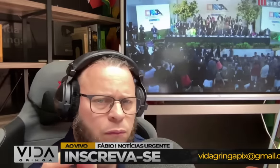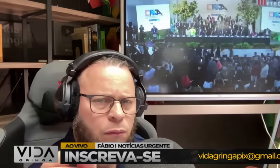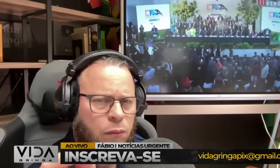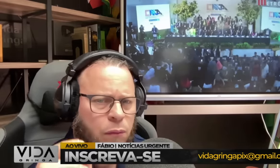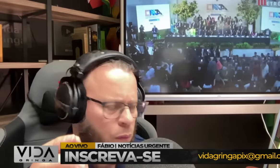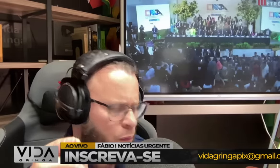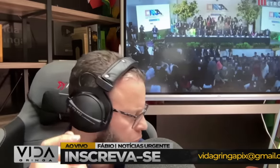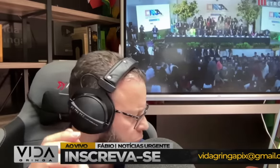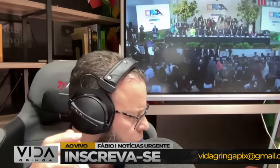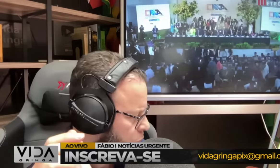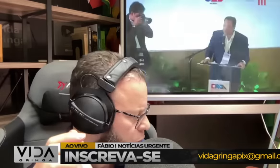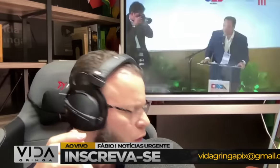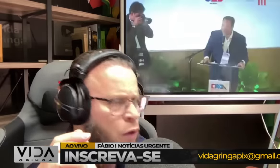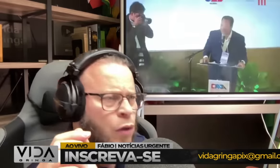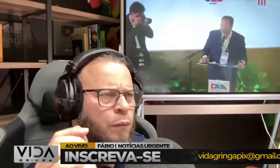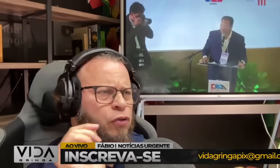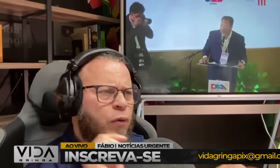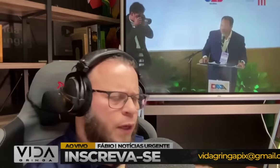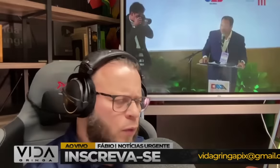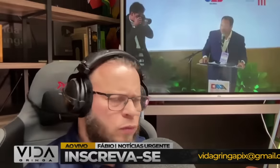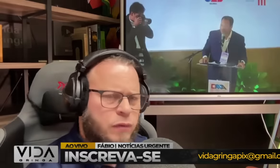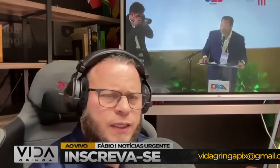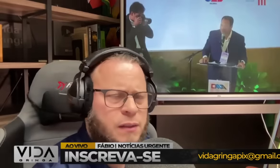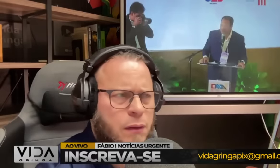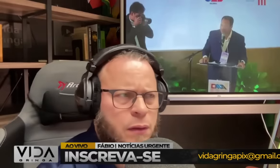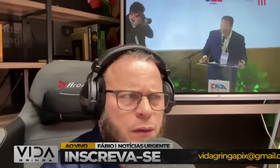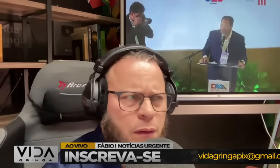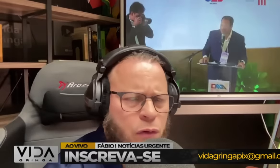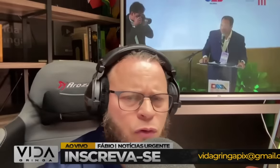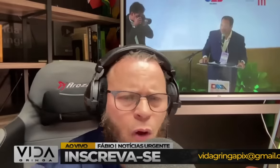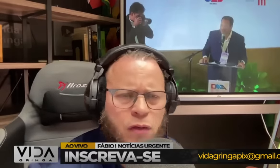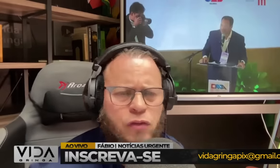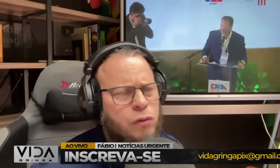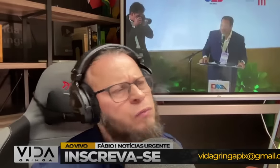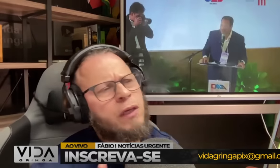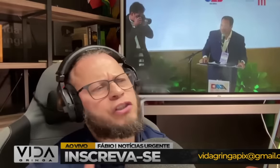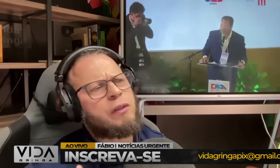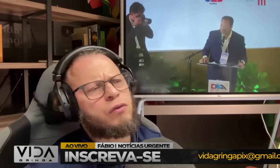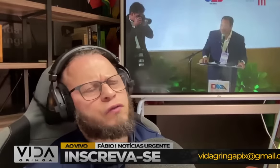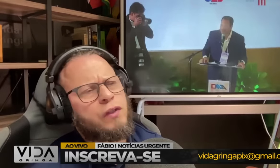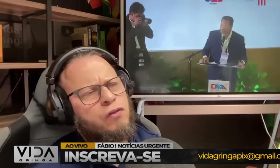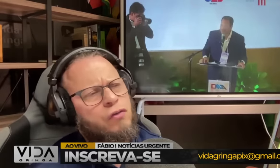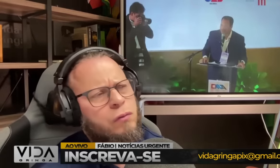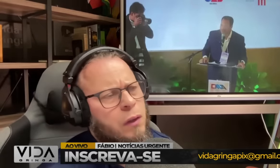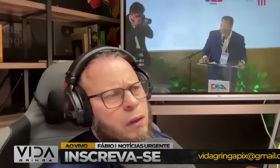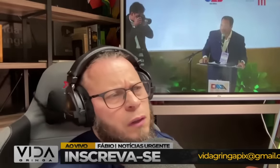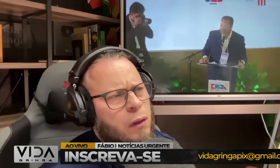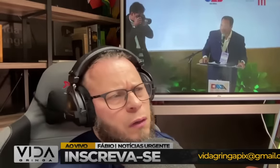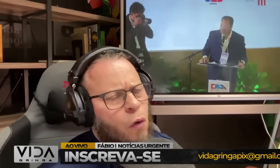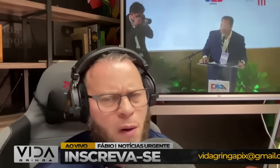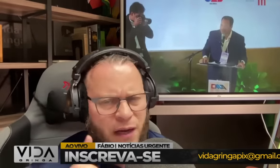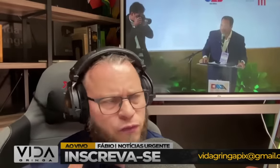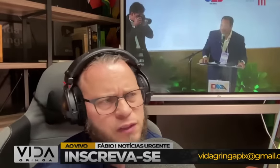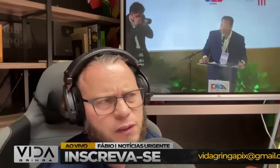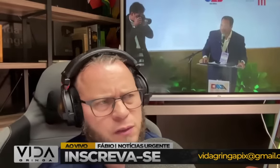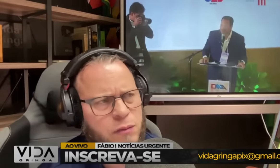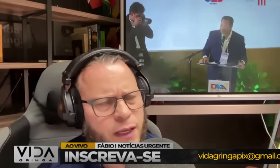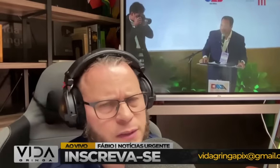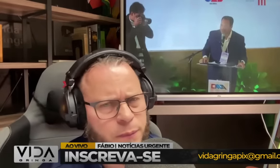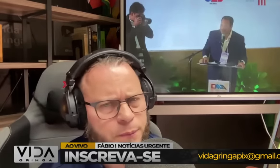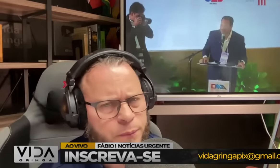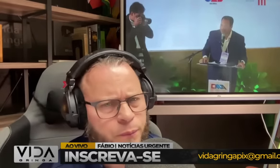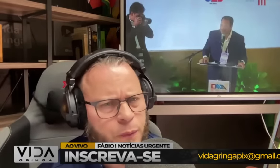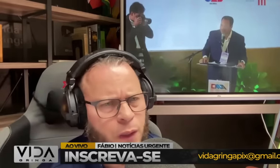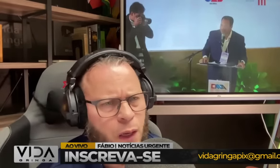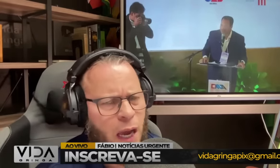Nós vamos chegar lá. Pessoal, o que acontece? Nós nunca tínhamos visto uma manifestação